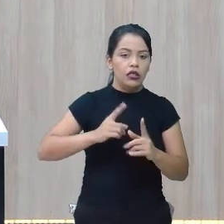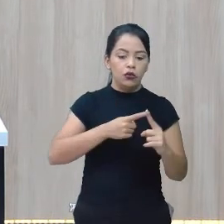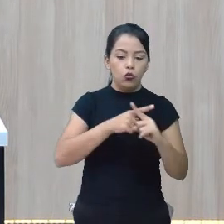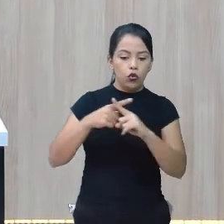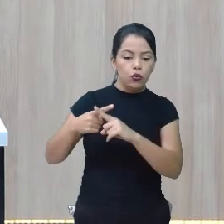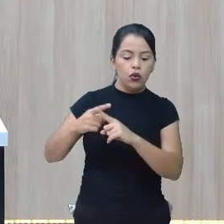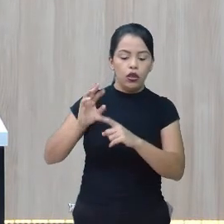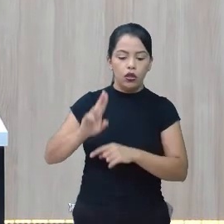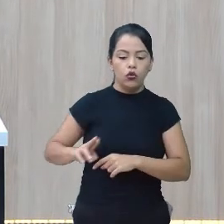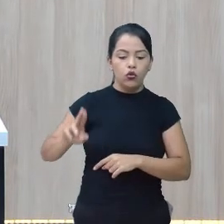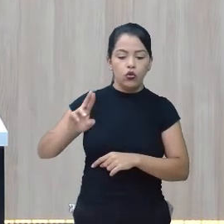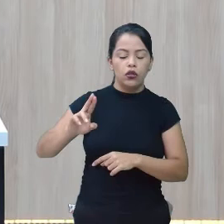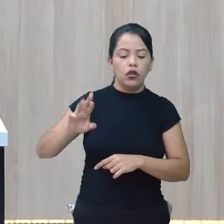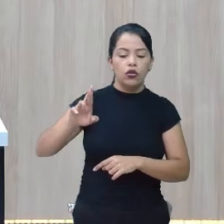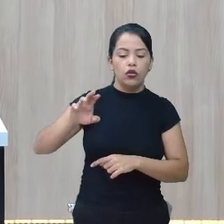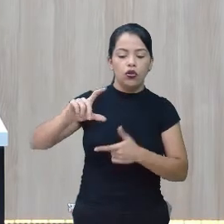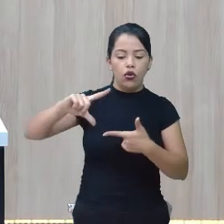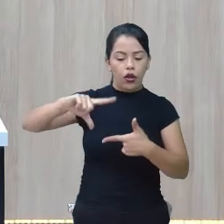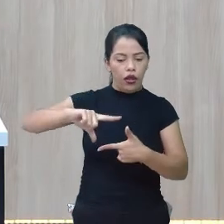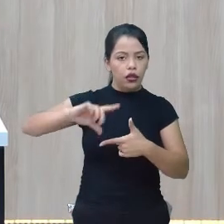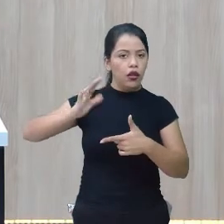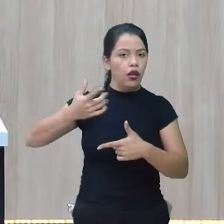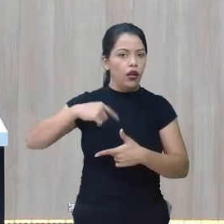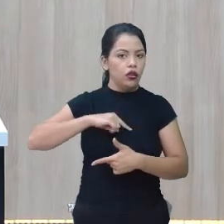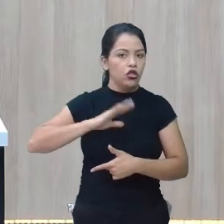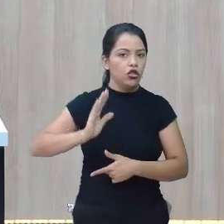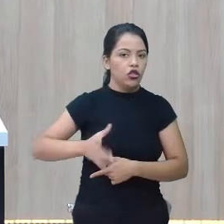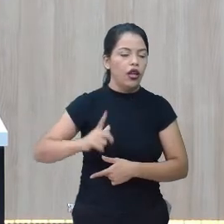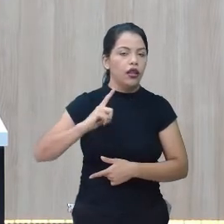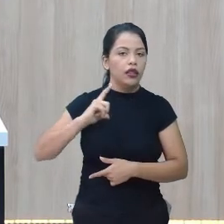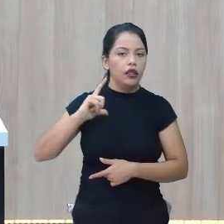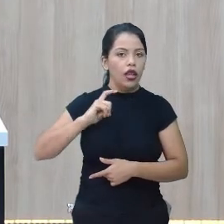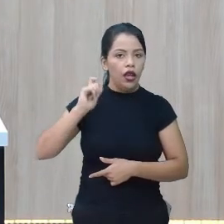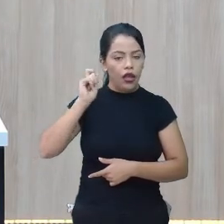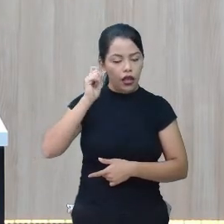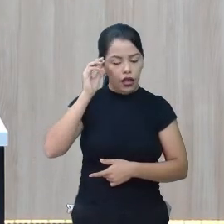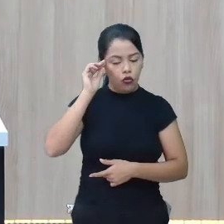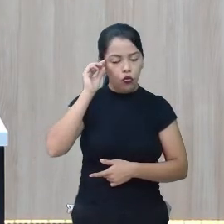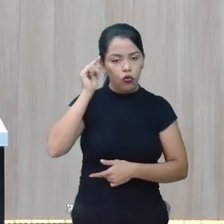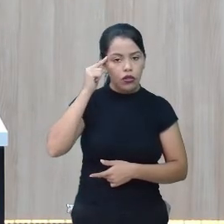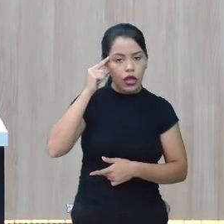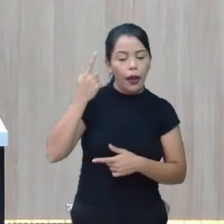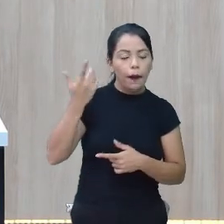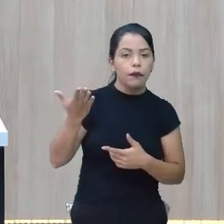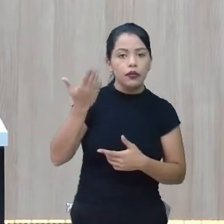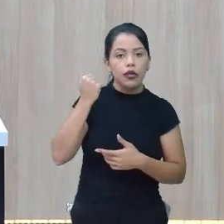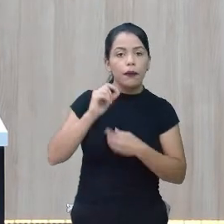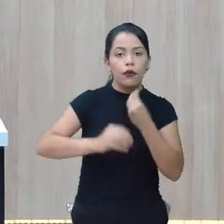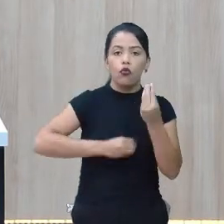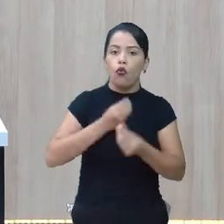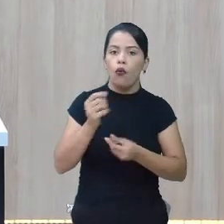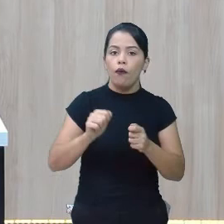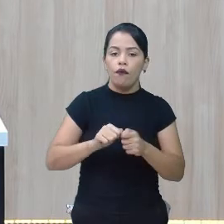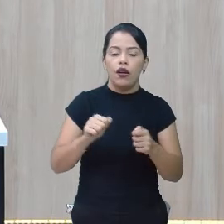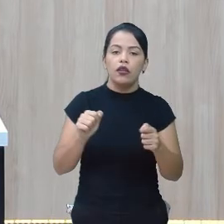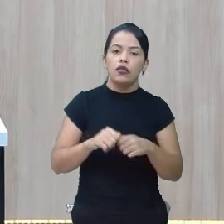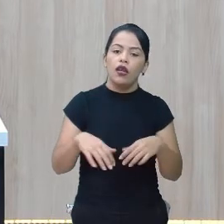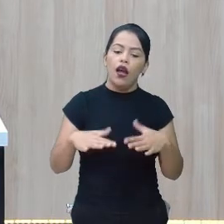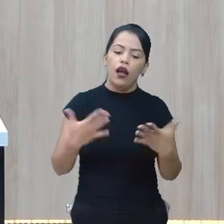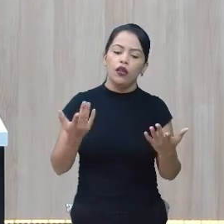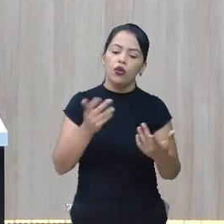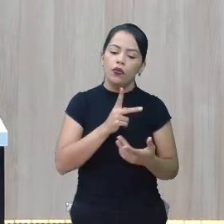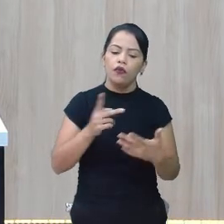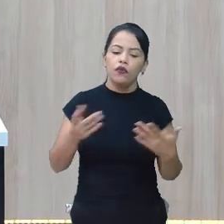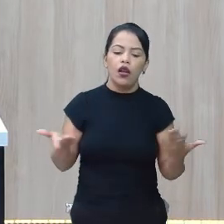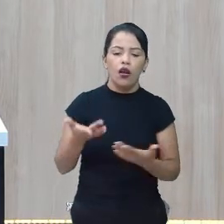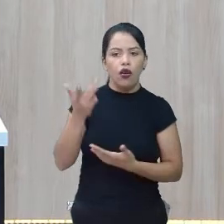Multiplicações através do retângulo, a gente já tem essa noção de comportamento, tá? Mas aí, professora, fica fácil, né? A gente vai completar agora a